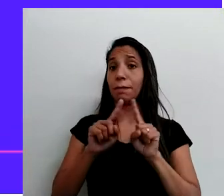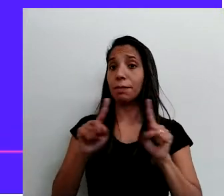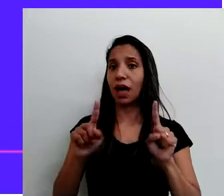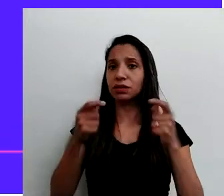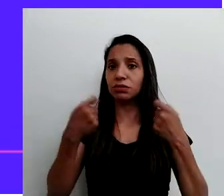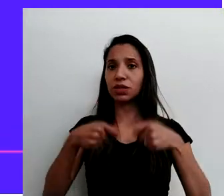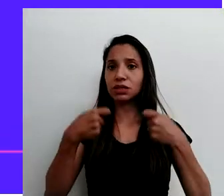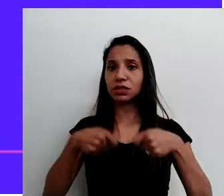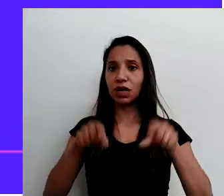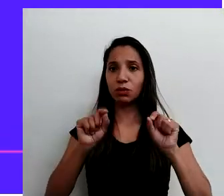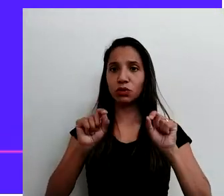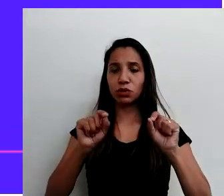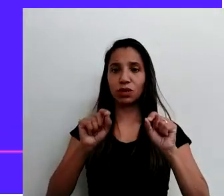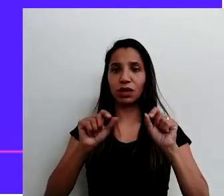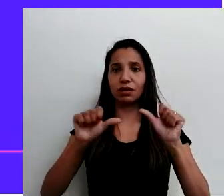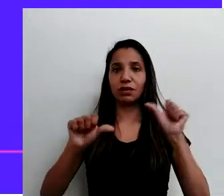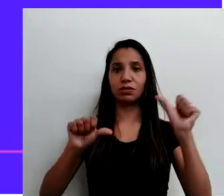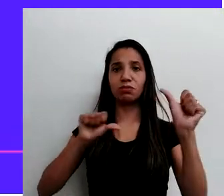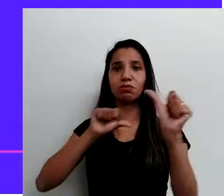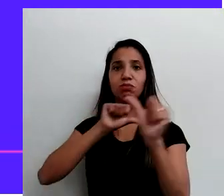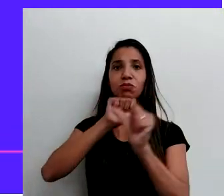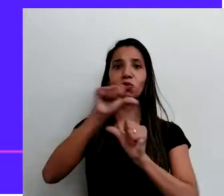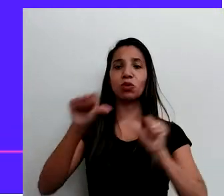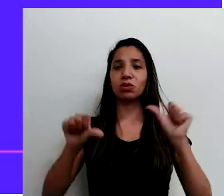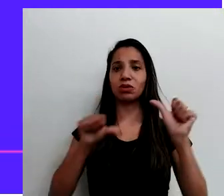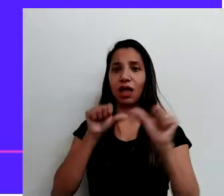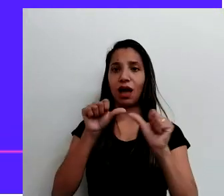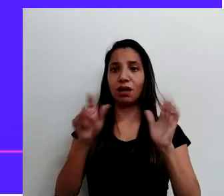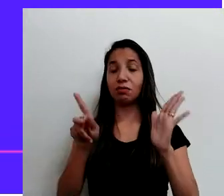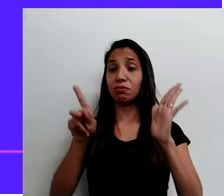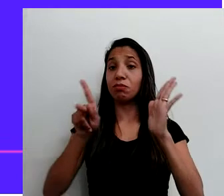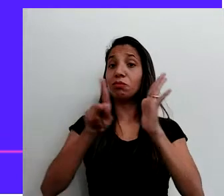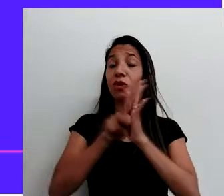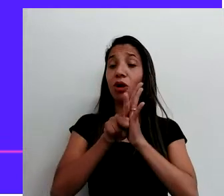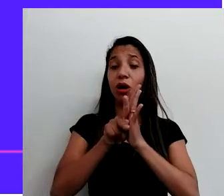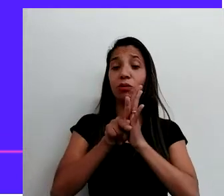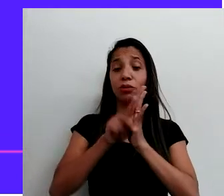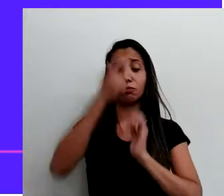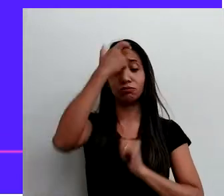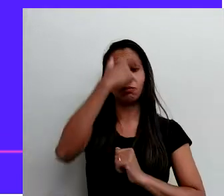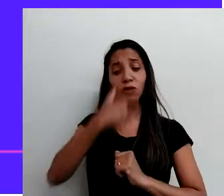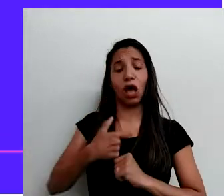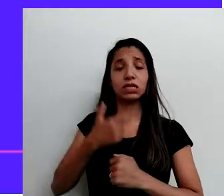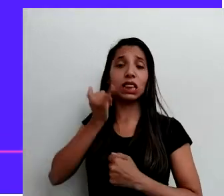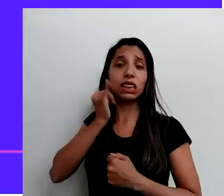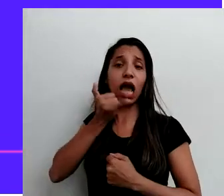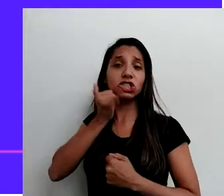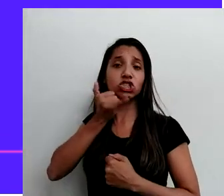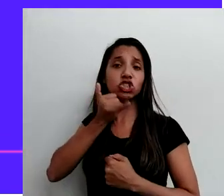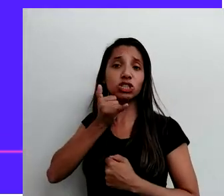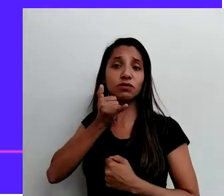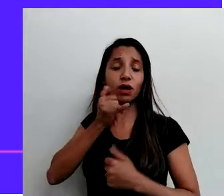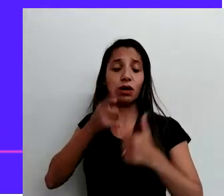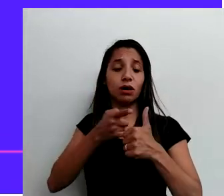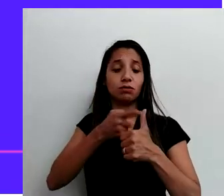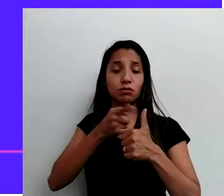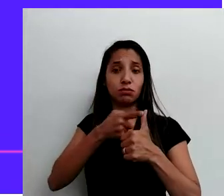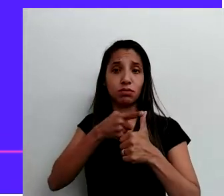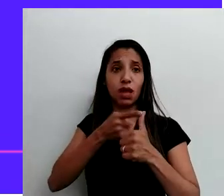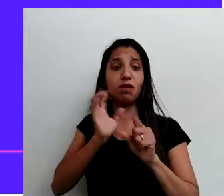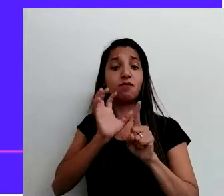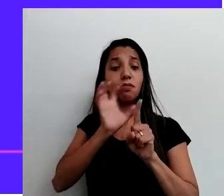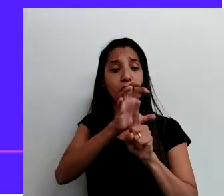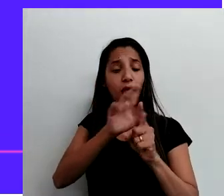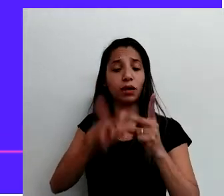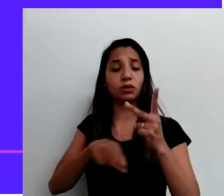né, primeiro, assim, sobre as desigualdades, falando sobre elas, sobre os impactos, sobre as consequências que a gente